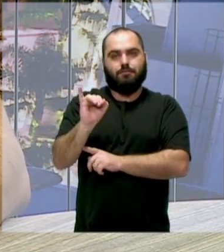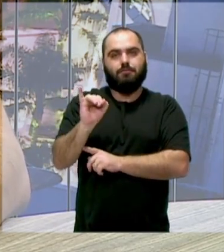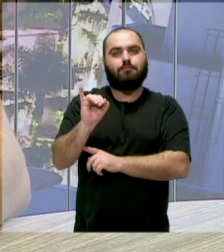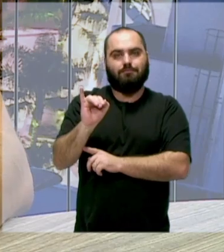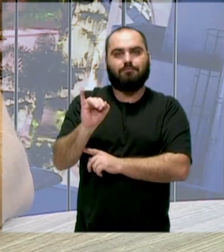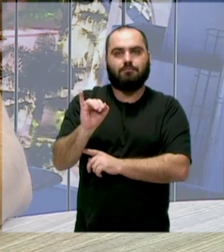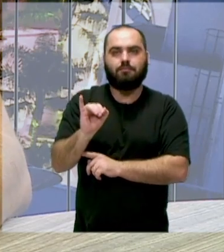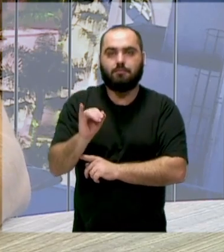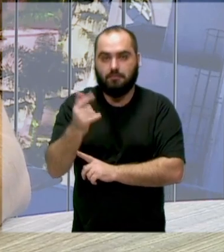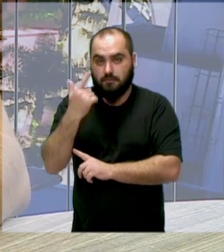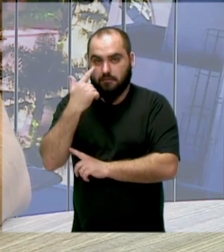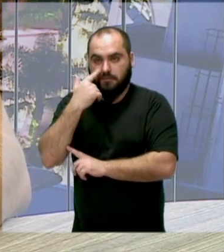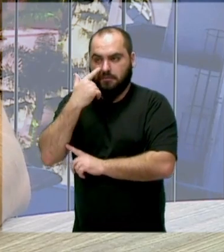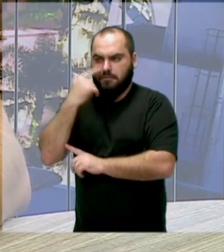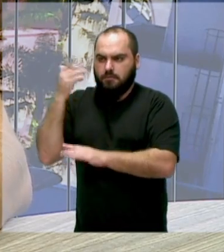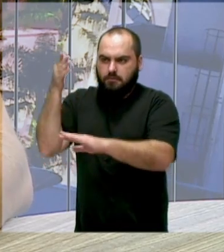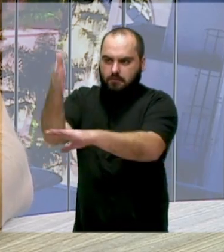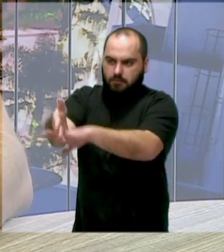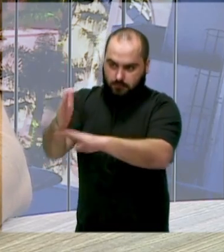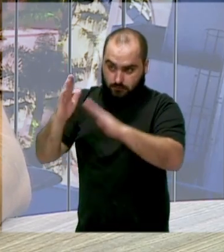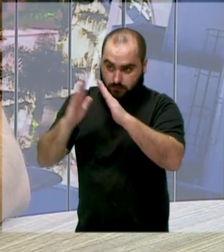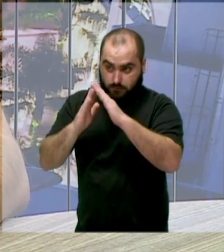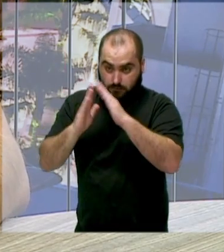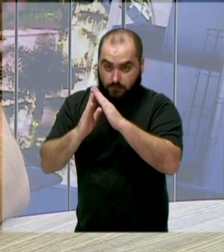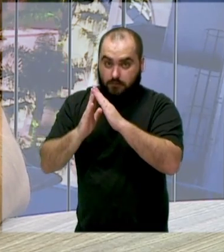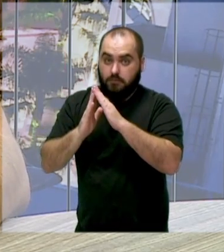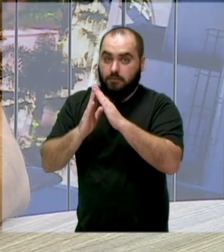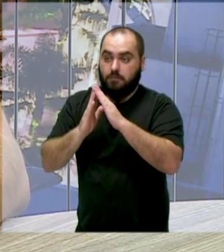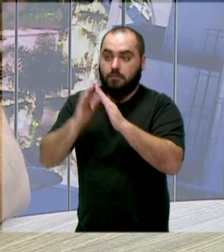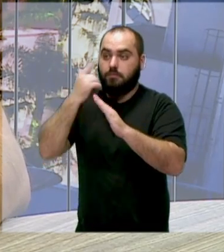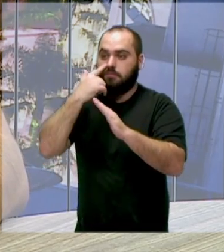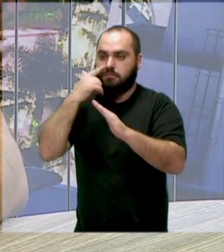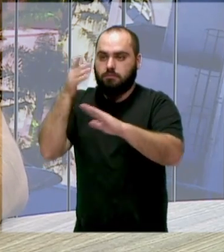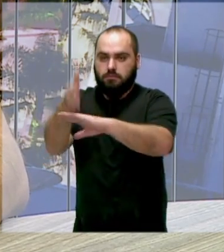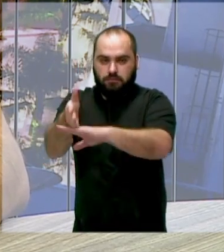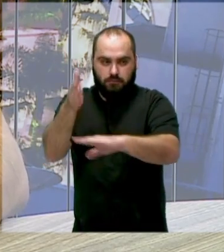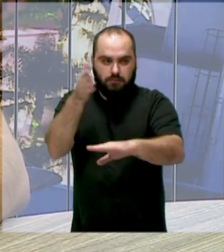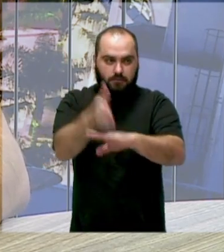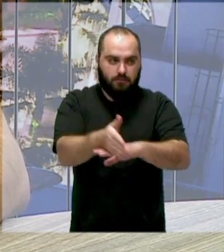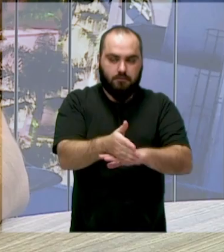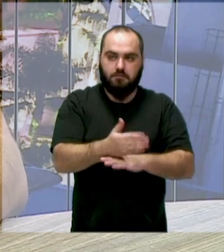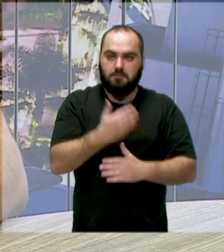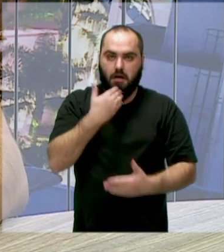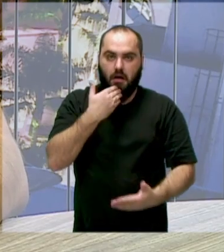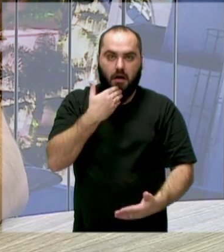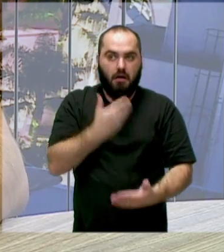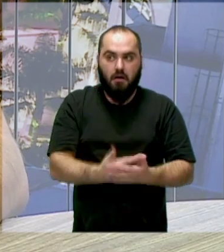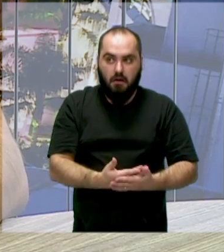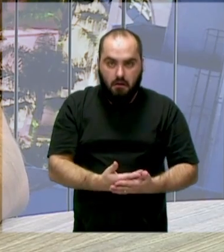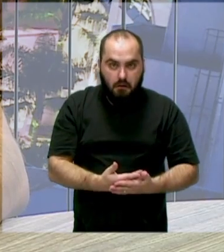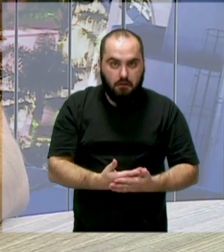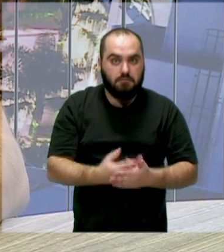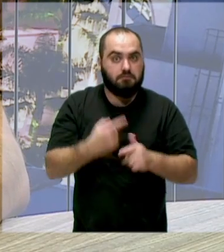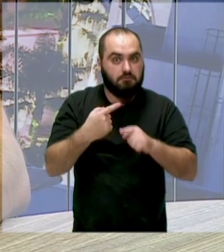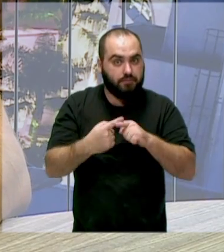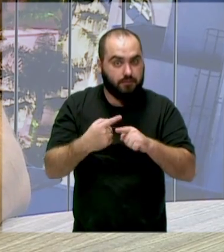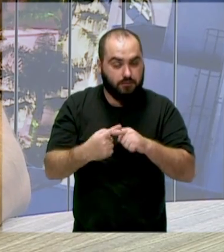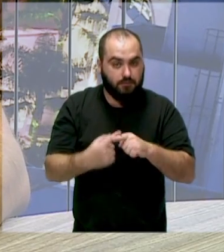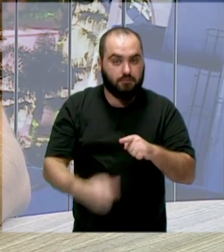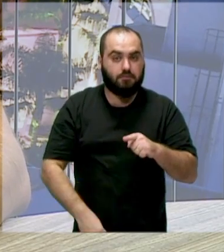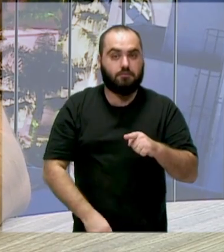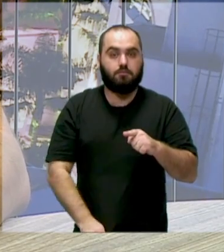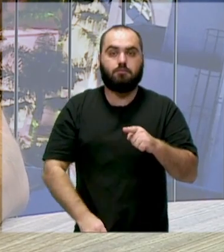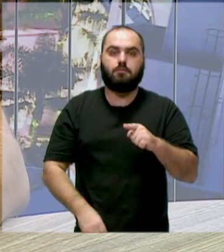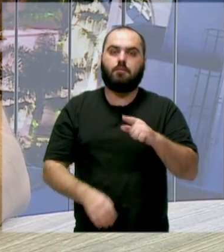algumas inserções em alguns domicílios do município e a gente se surpreendeu, porque desses